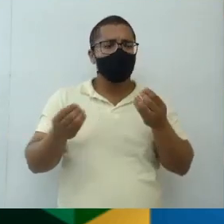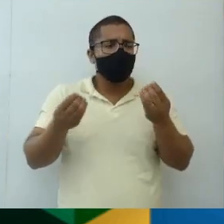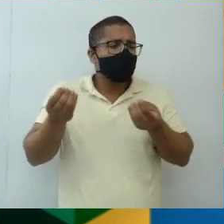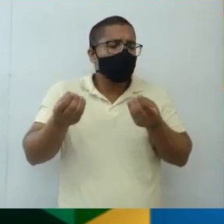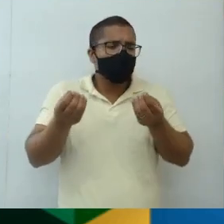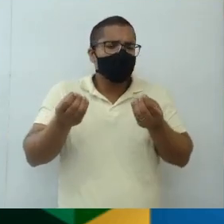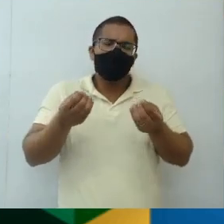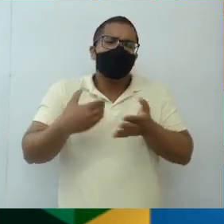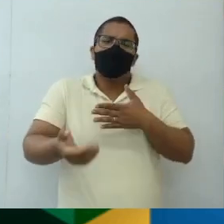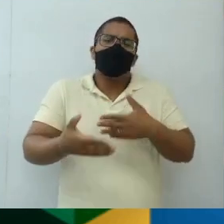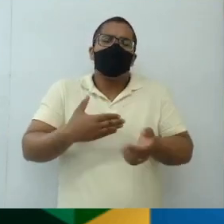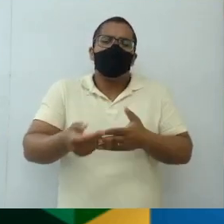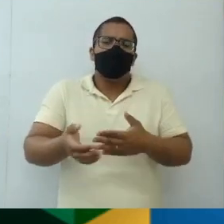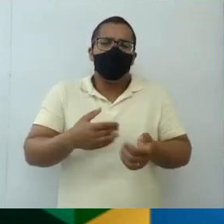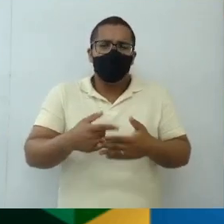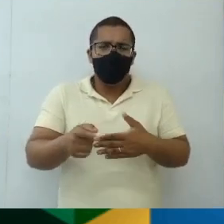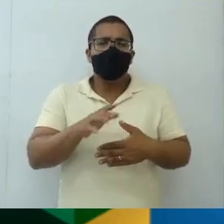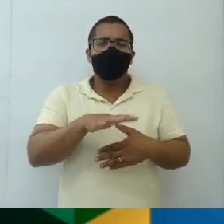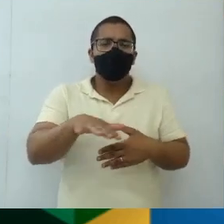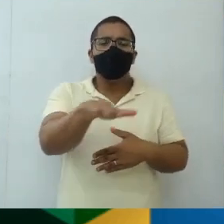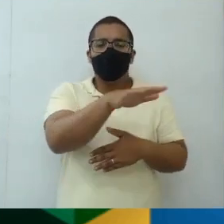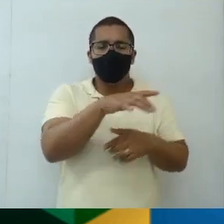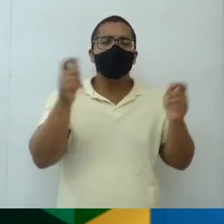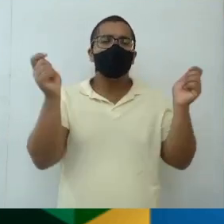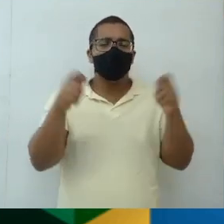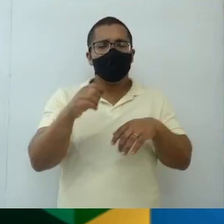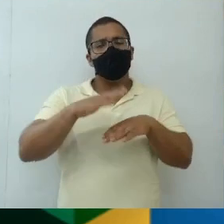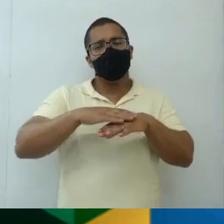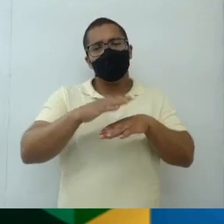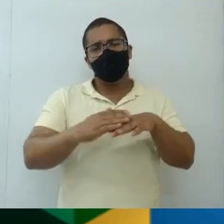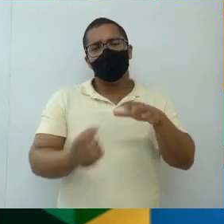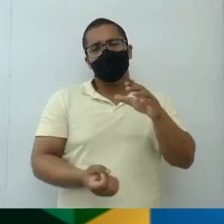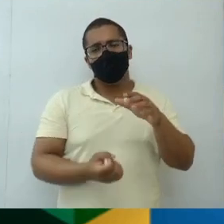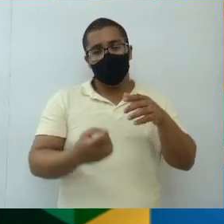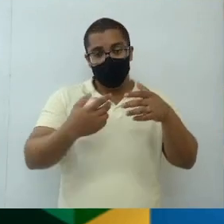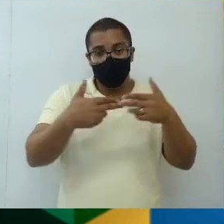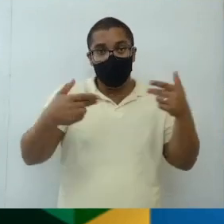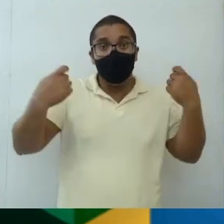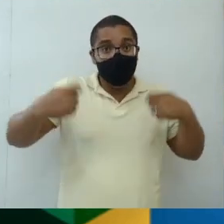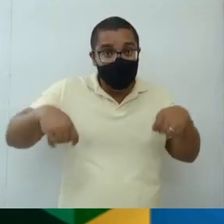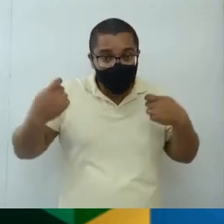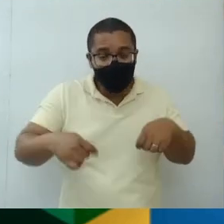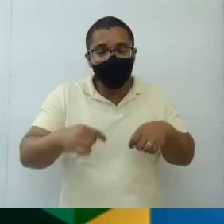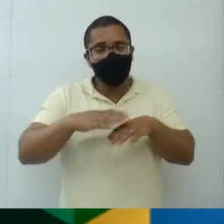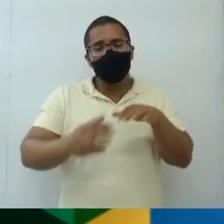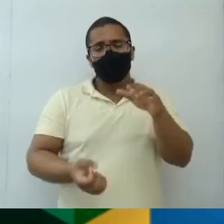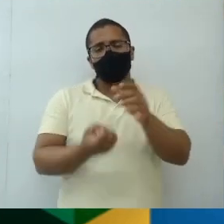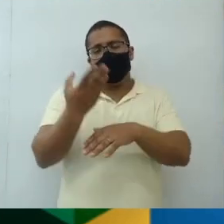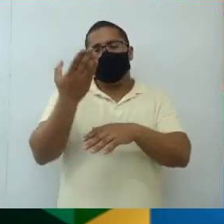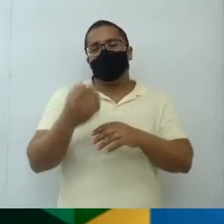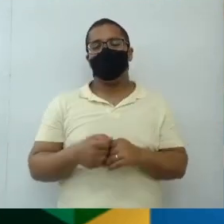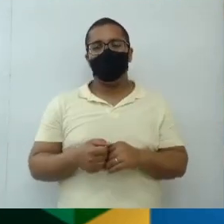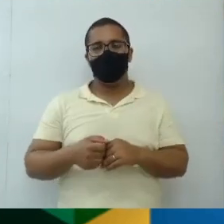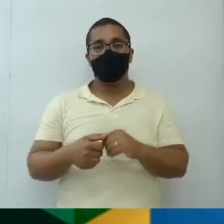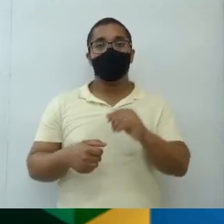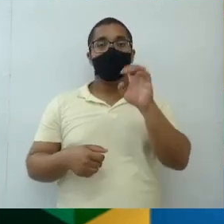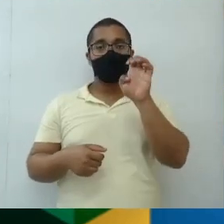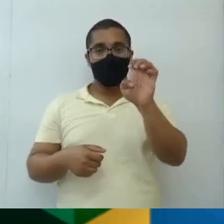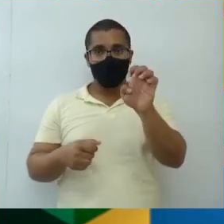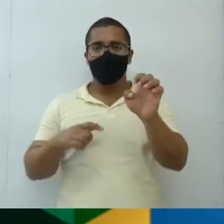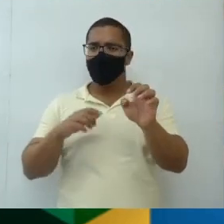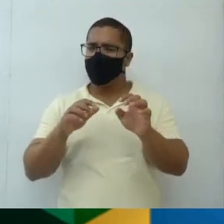futuras gerações um promover suas próprias necessidades e letra é incentivar os países